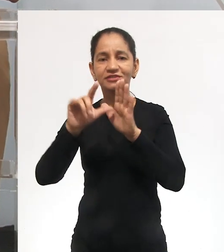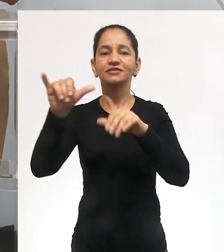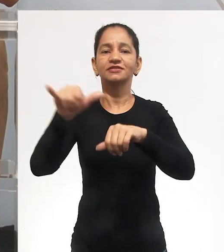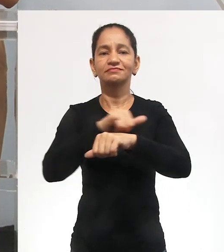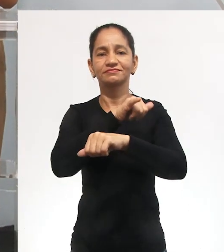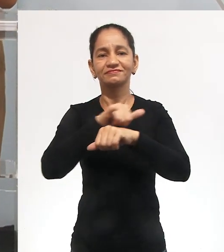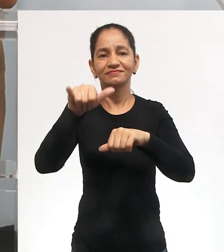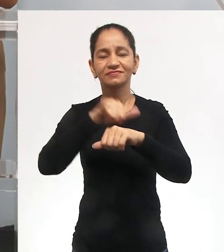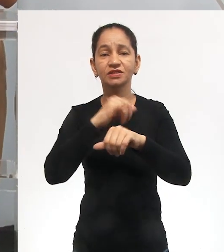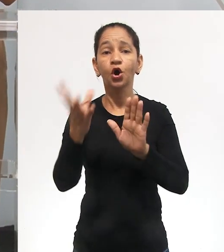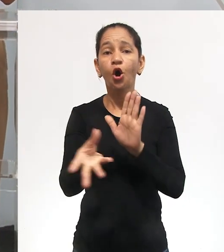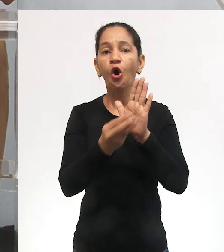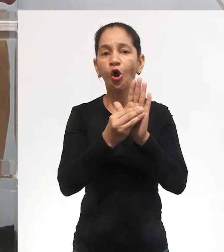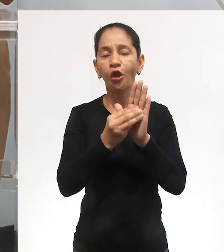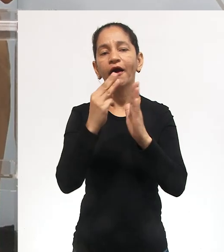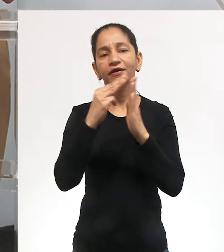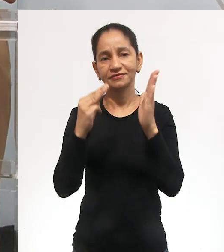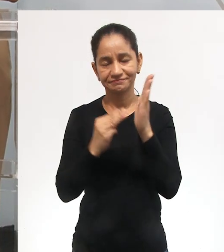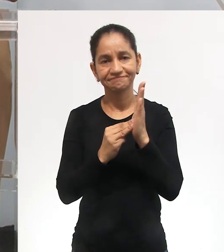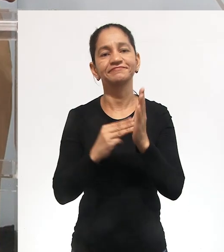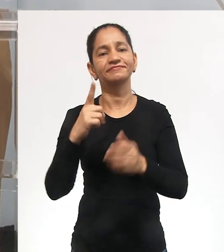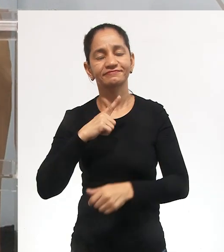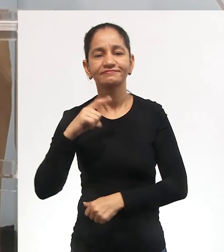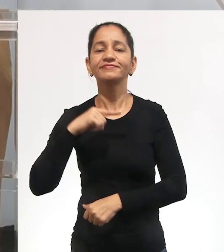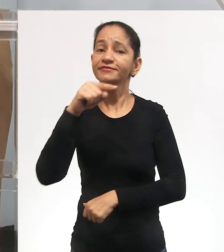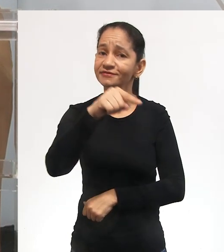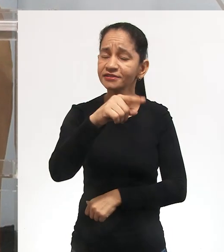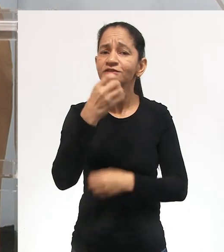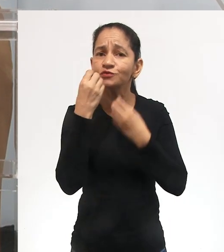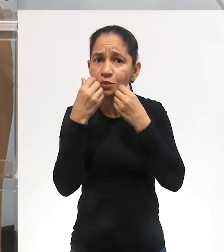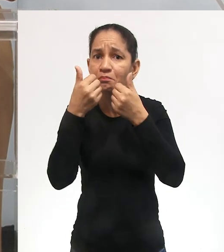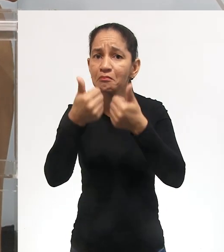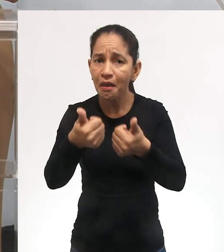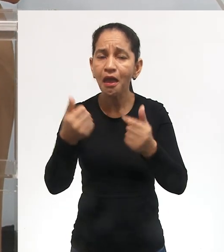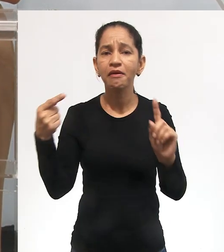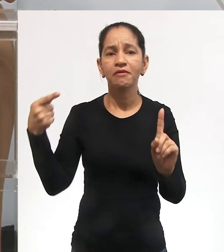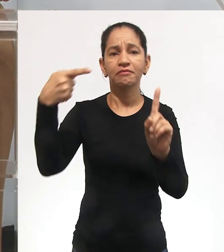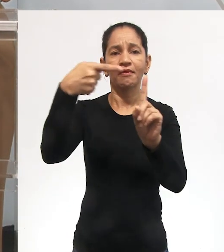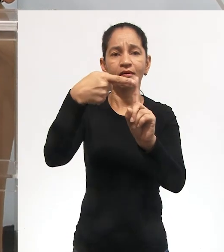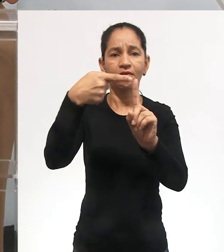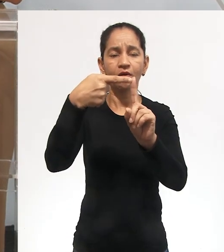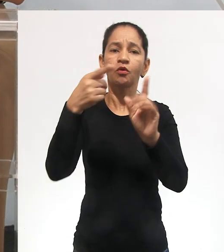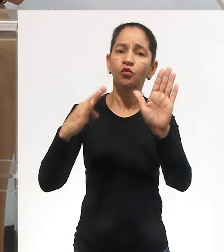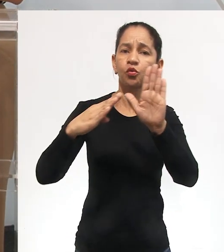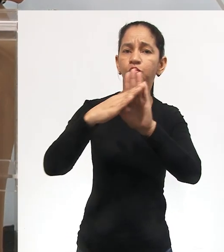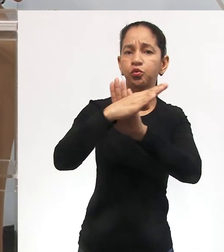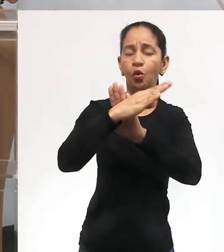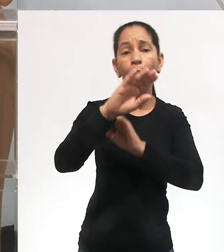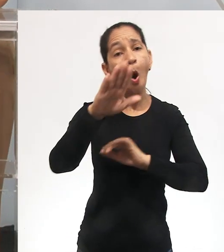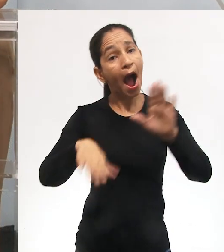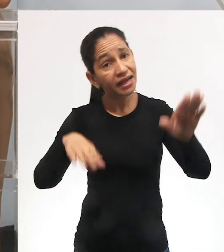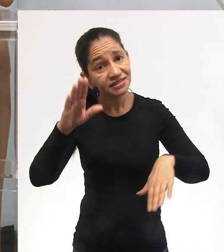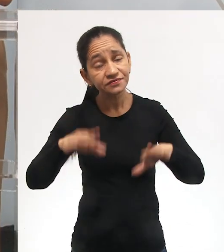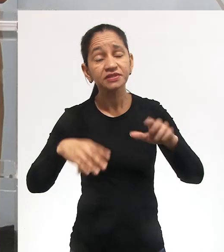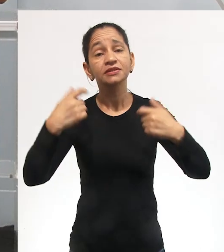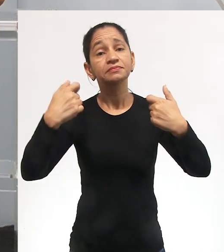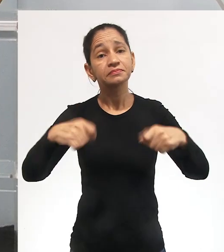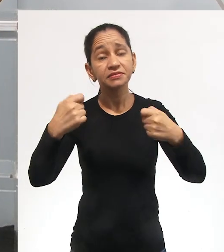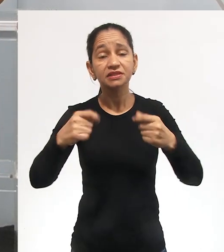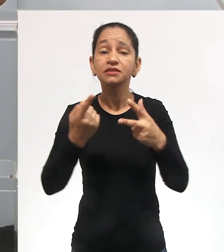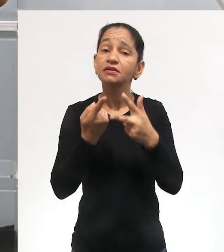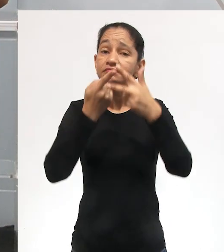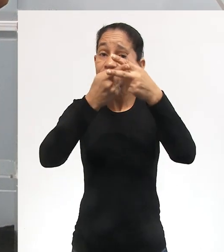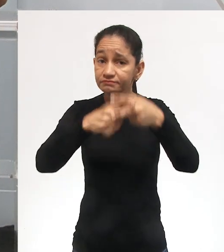de observação se aquela atividade foi realizada com sucesso e se ela precisa